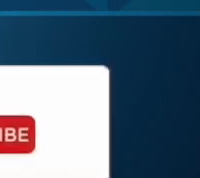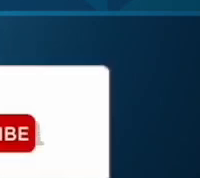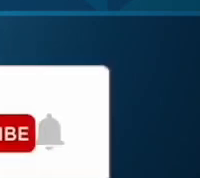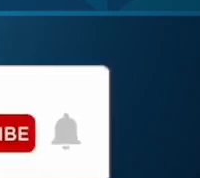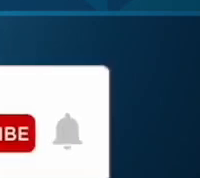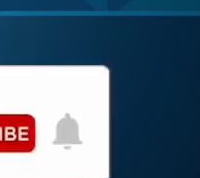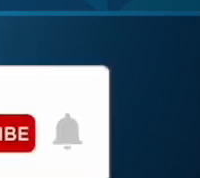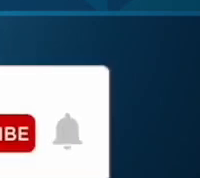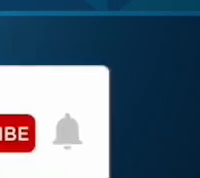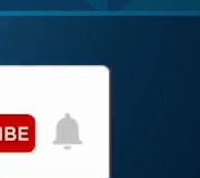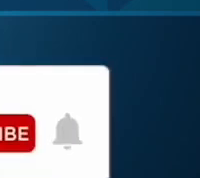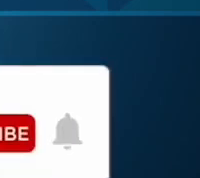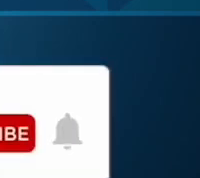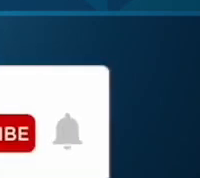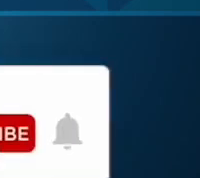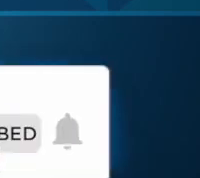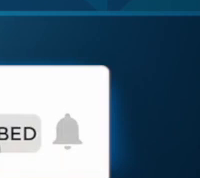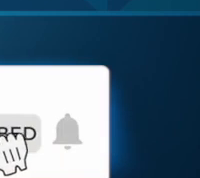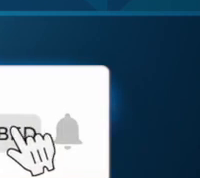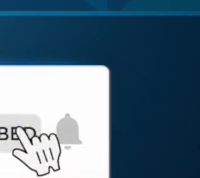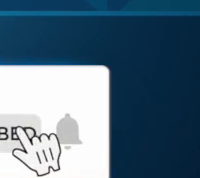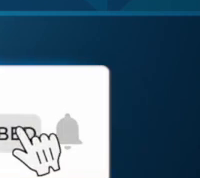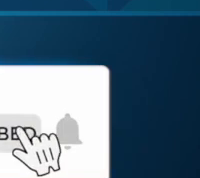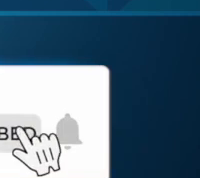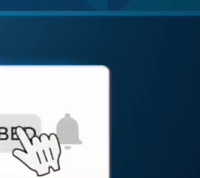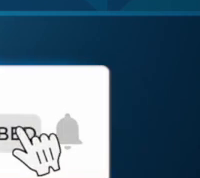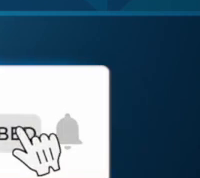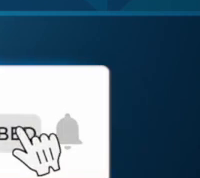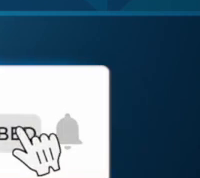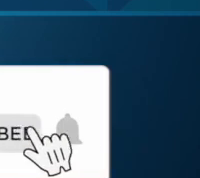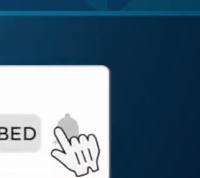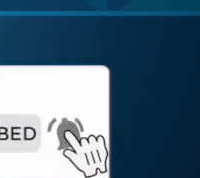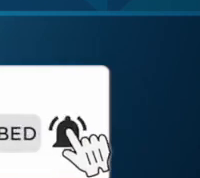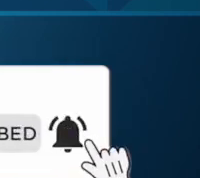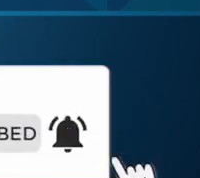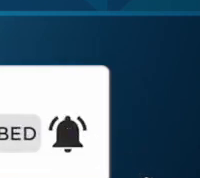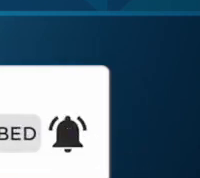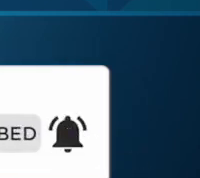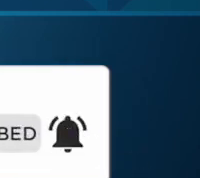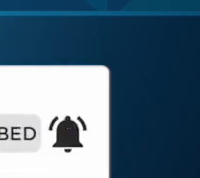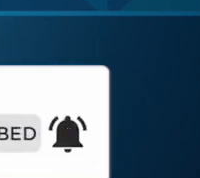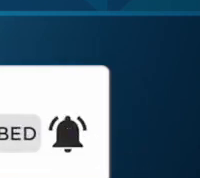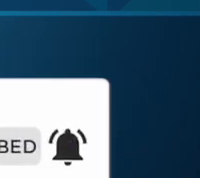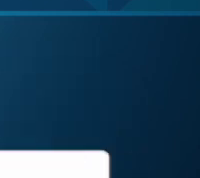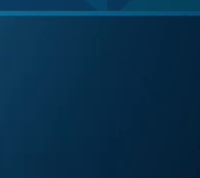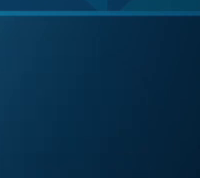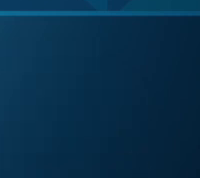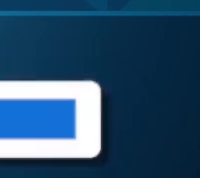no atuais. Keta haluha inscreva iha canal RTTL hanehang butang